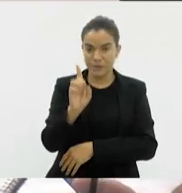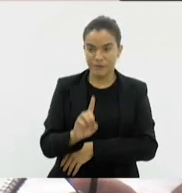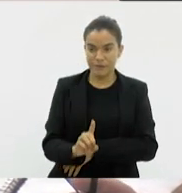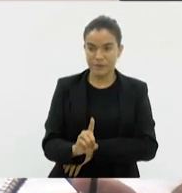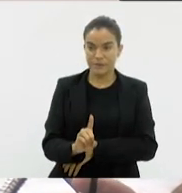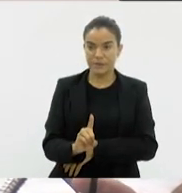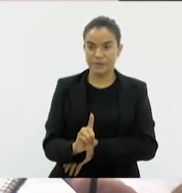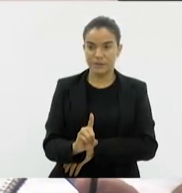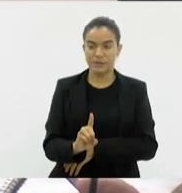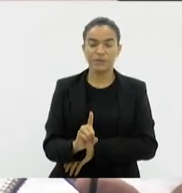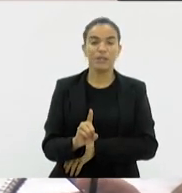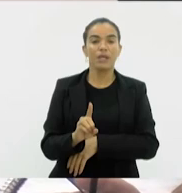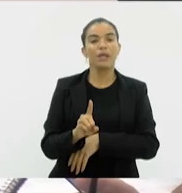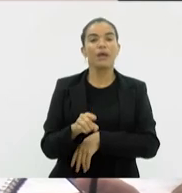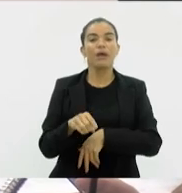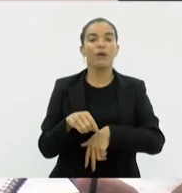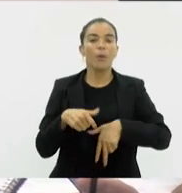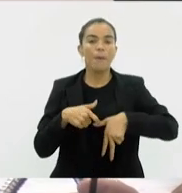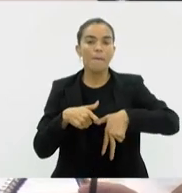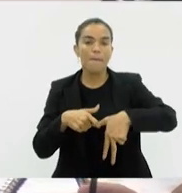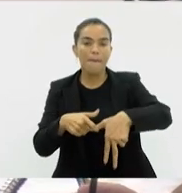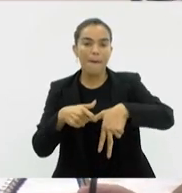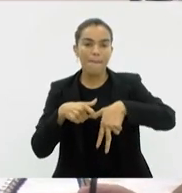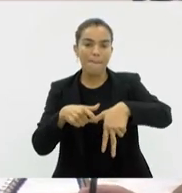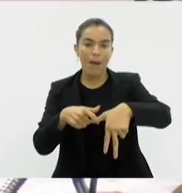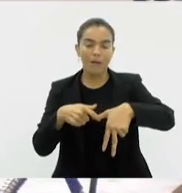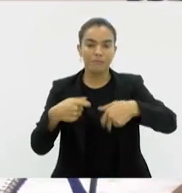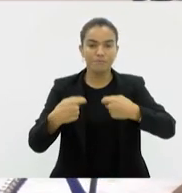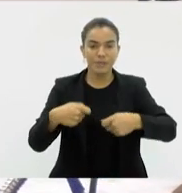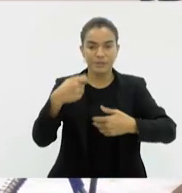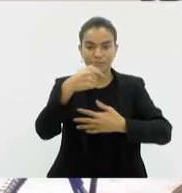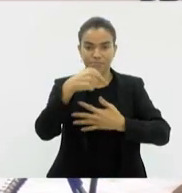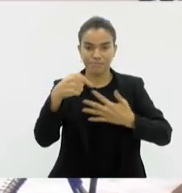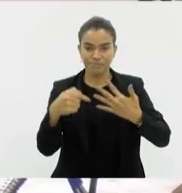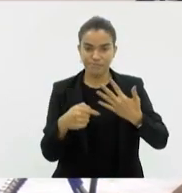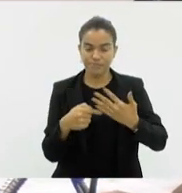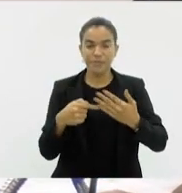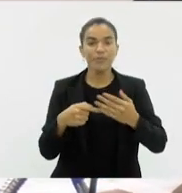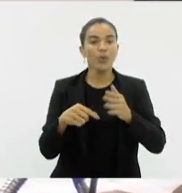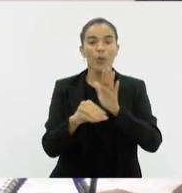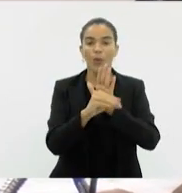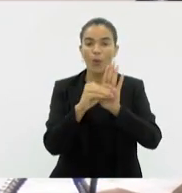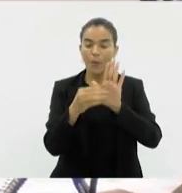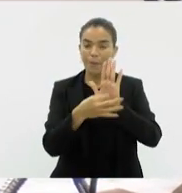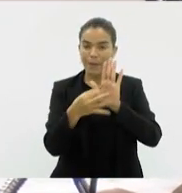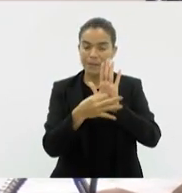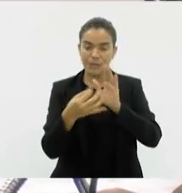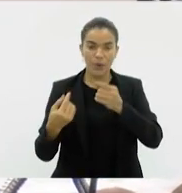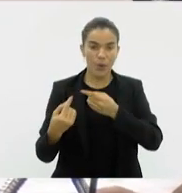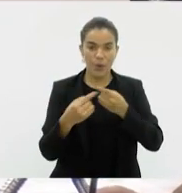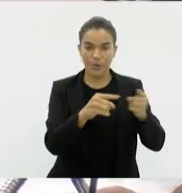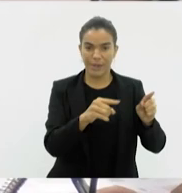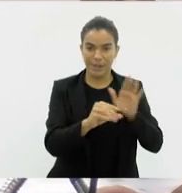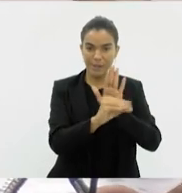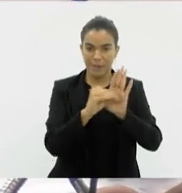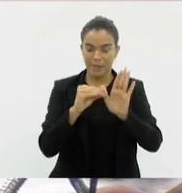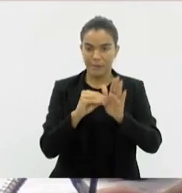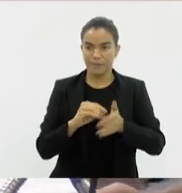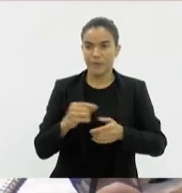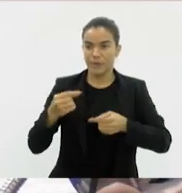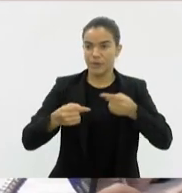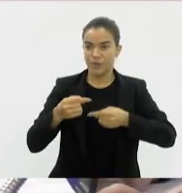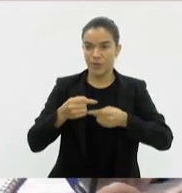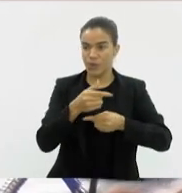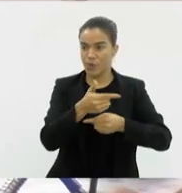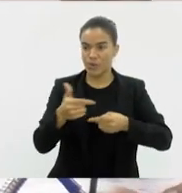deficiência e mobilidade reduzida e da outras providências. O parecer é contrário à emenda. Em discussão, não